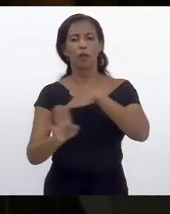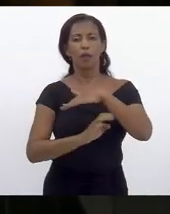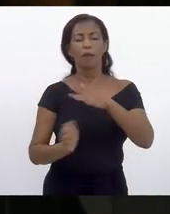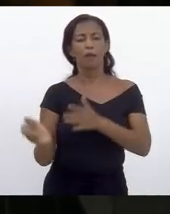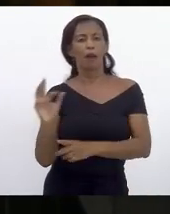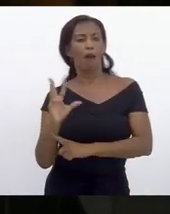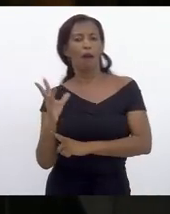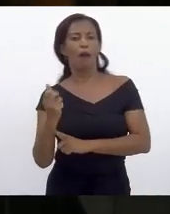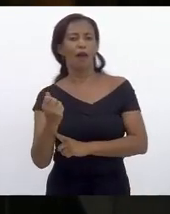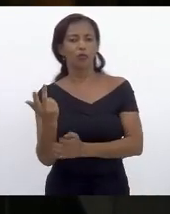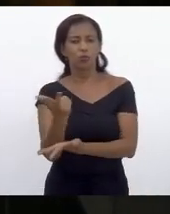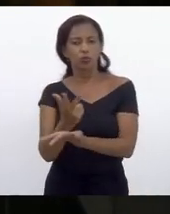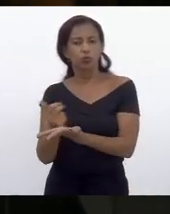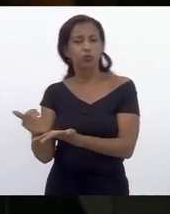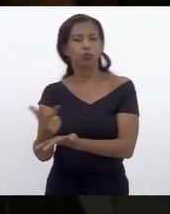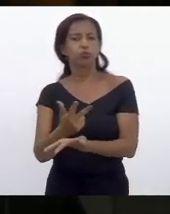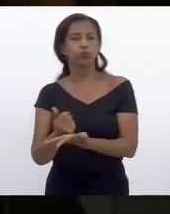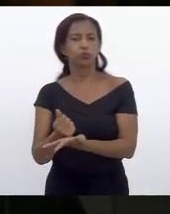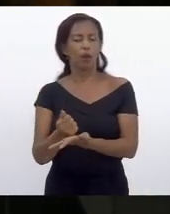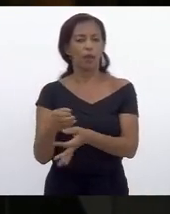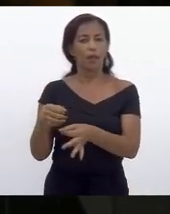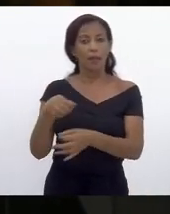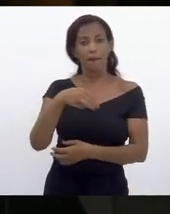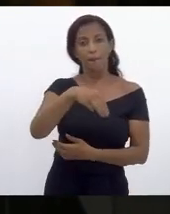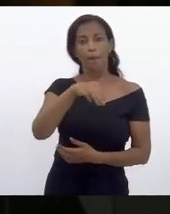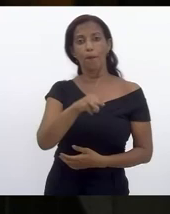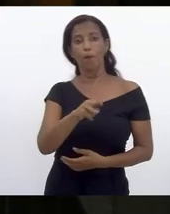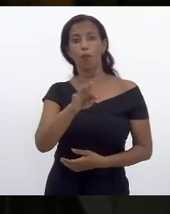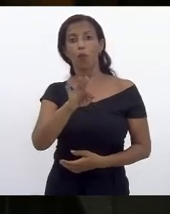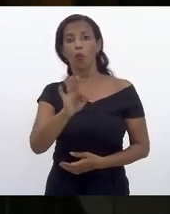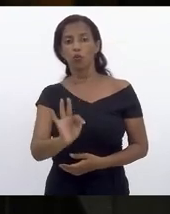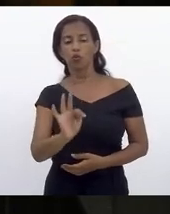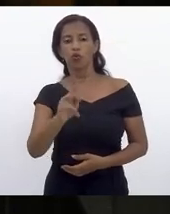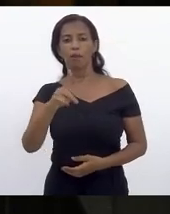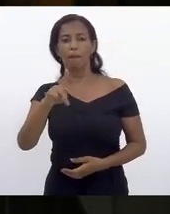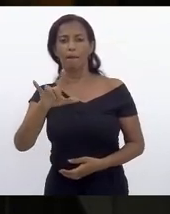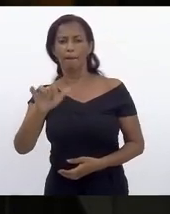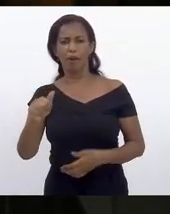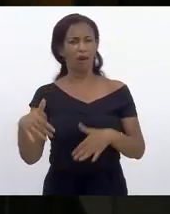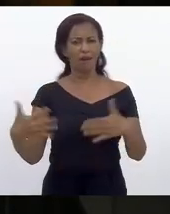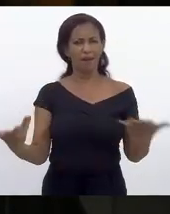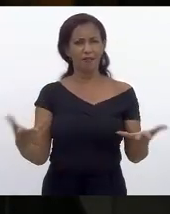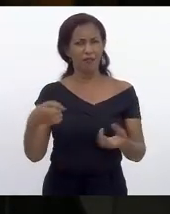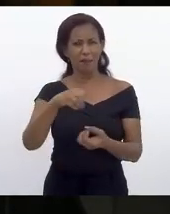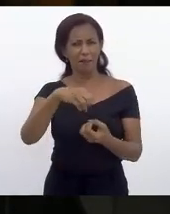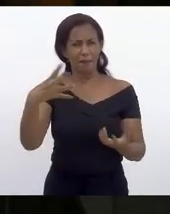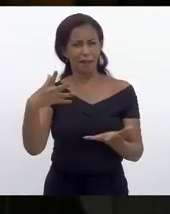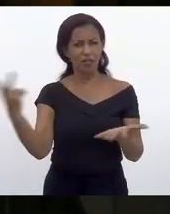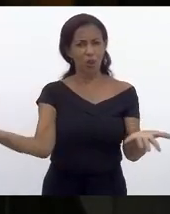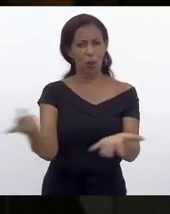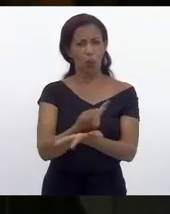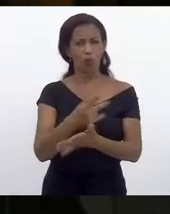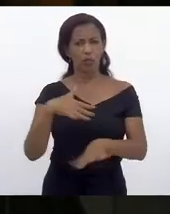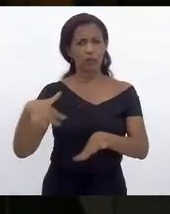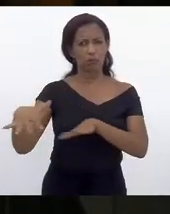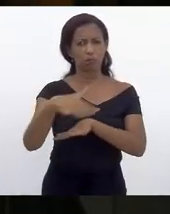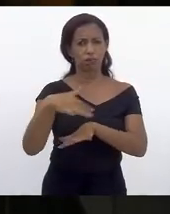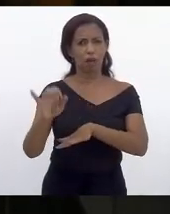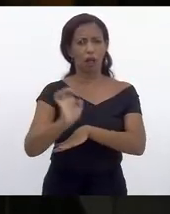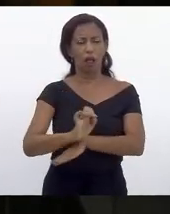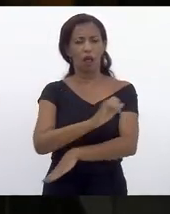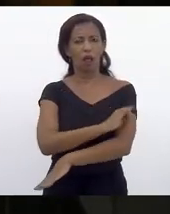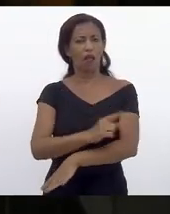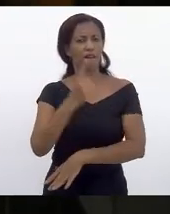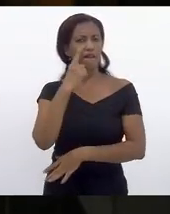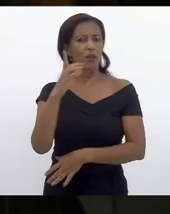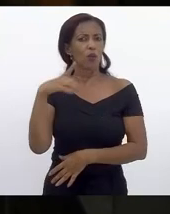artes gráficas e Multiplan. Enfim, é mágico o que acontece aqui no Rio de Janeiro. Vi